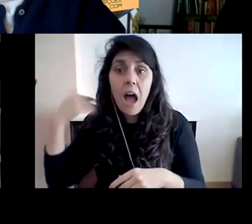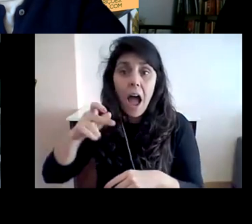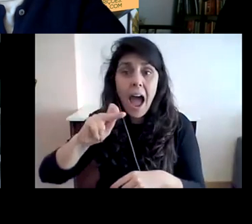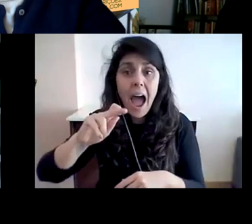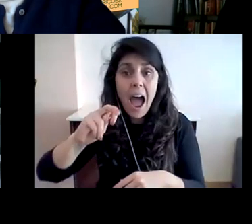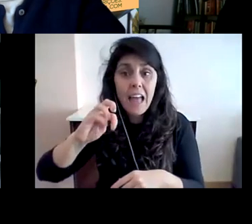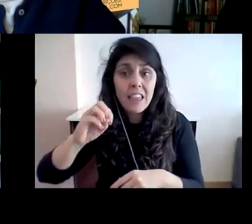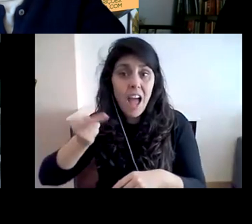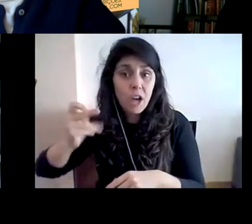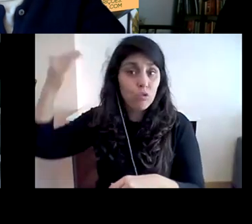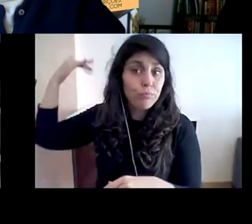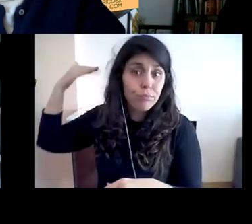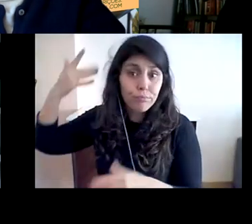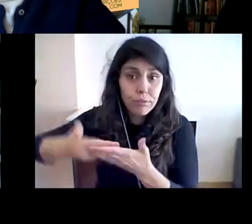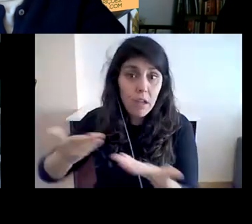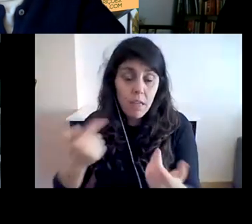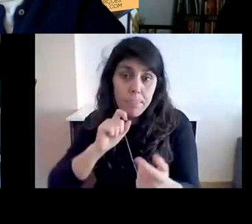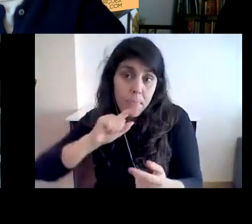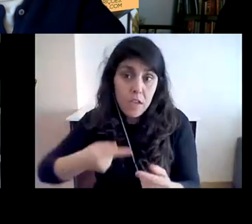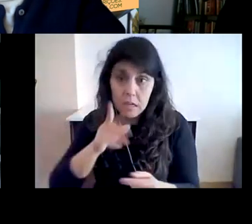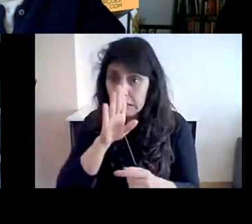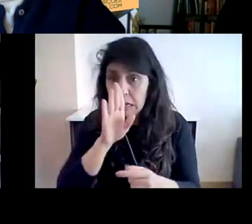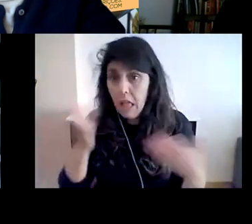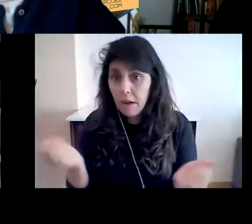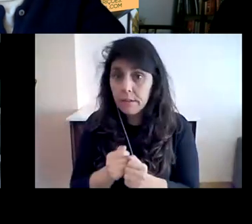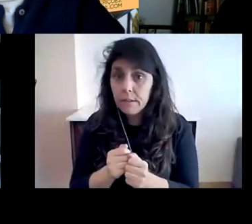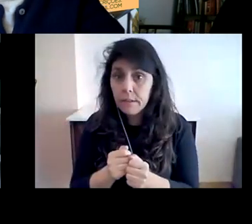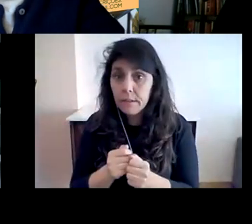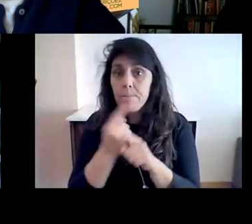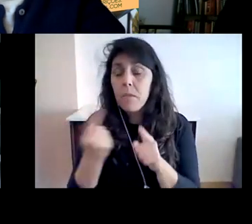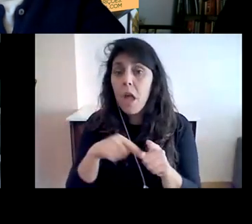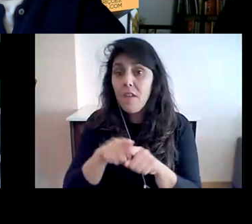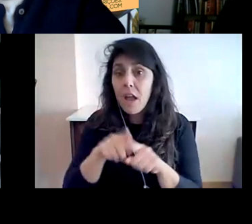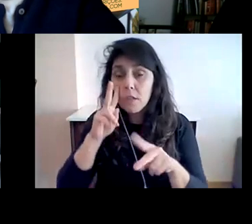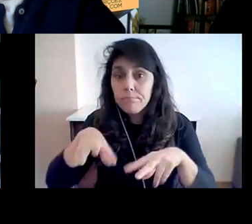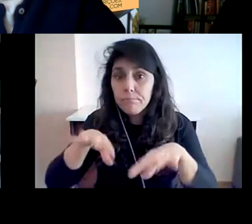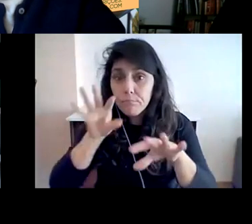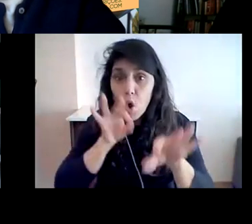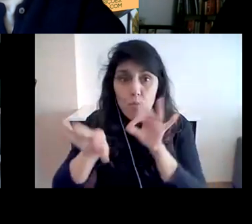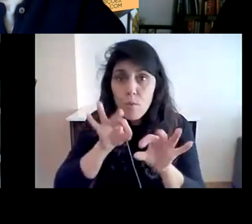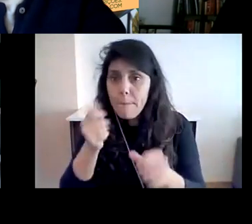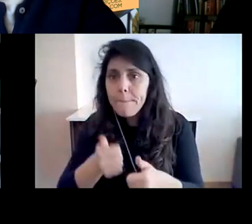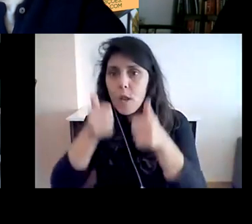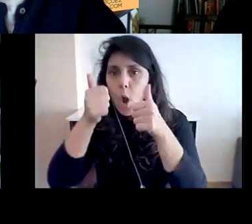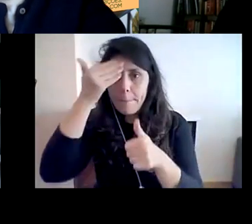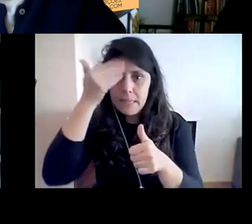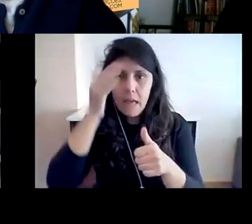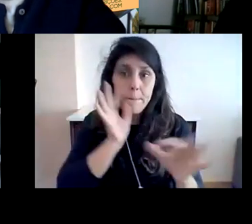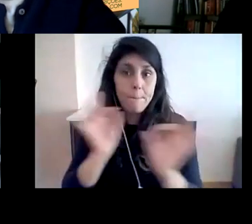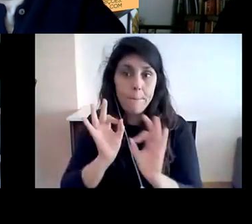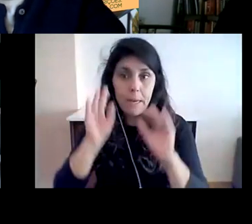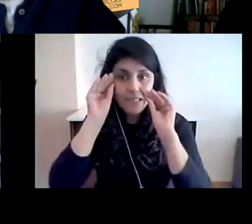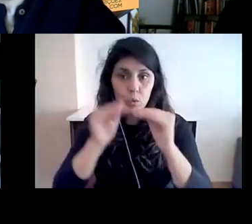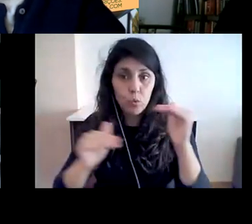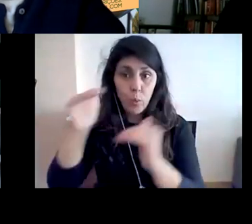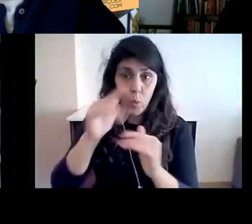é uma prova de caráter cultural. Que vai, se calhar, aferir melhor a capacidade que um aluno tem de se preparar no ensino superior do que uma